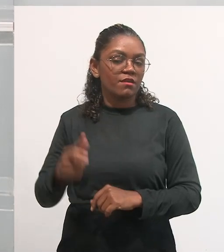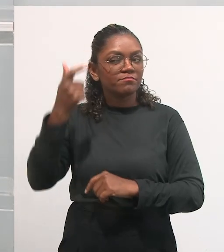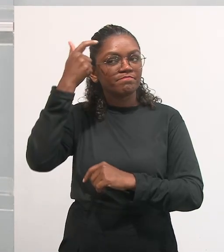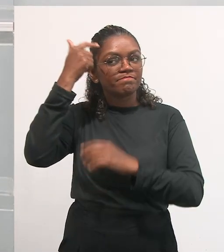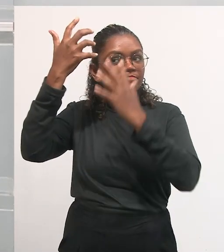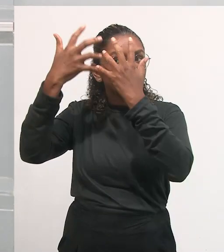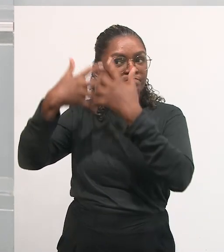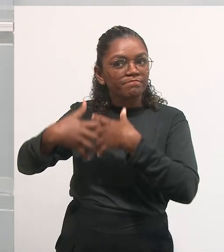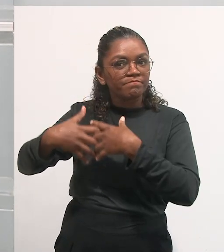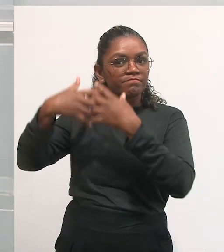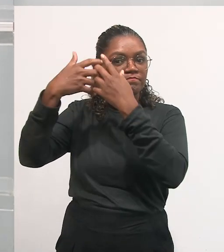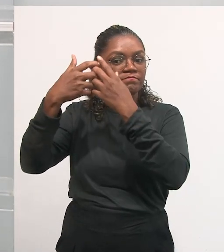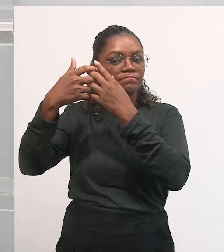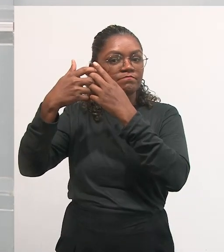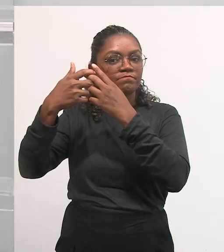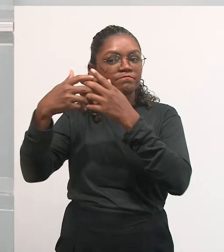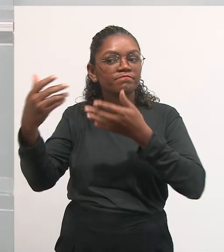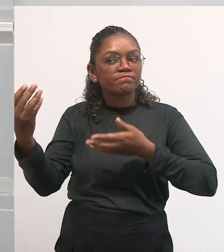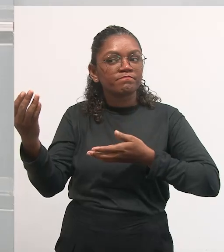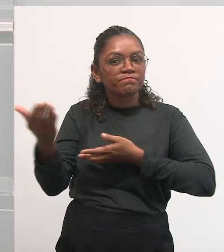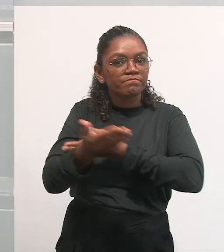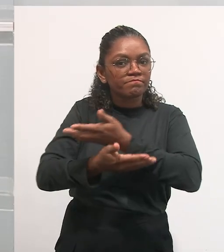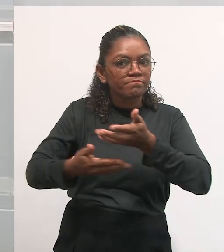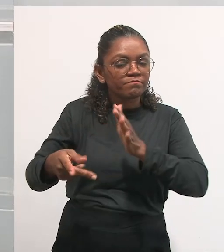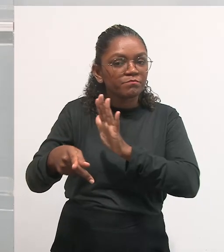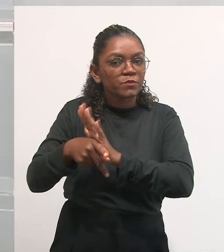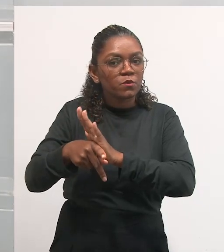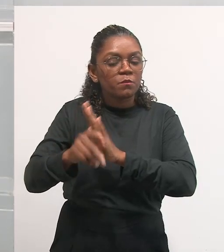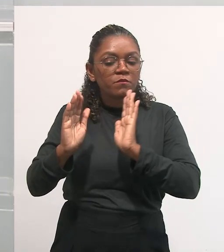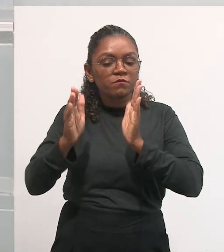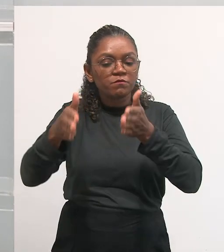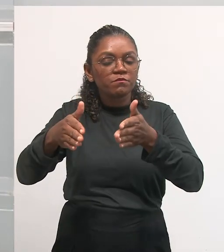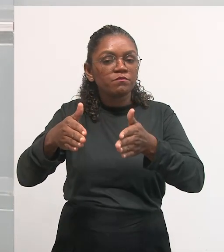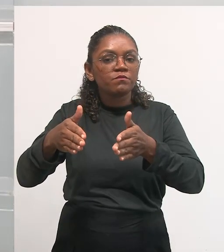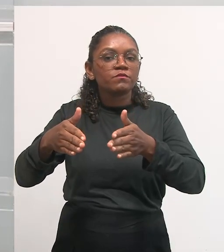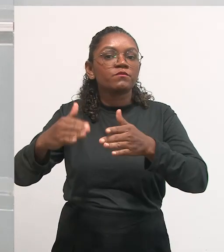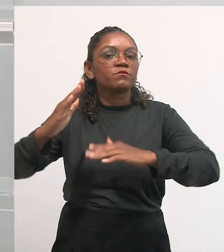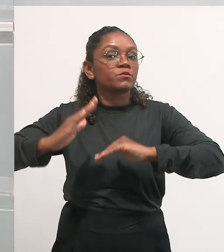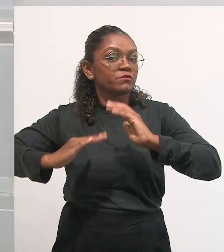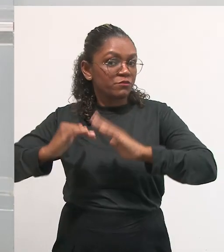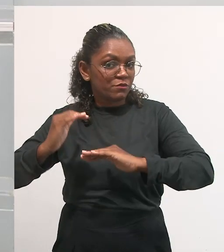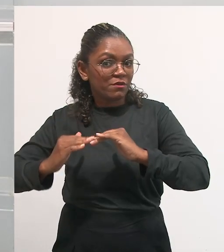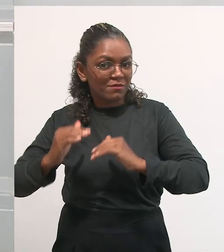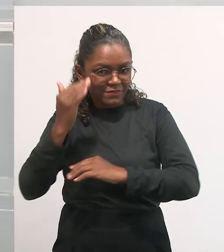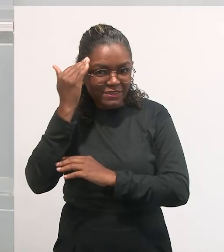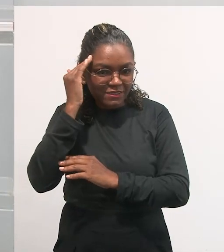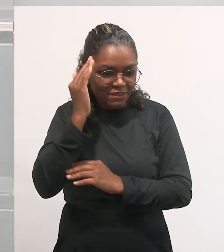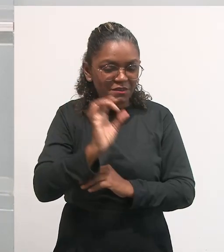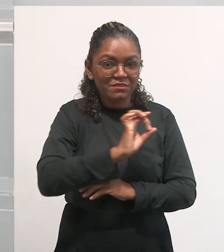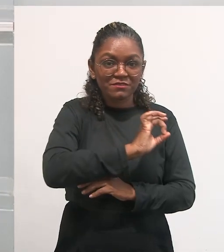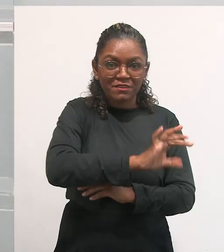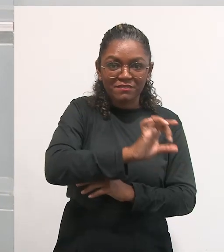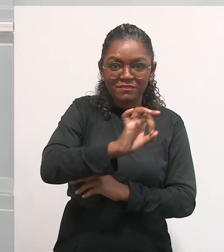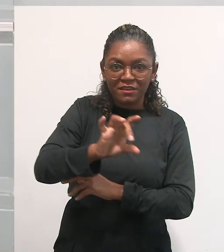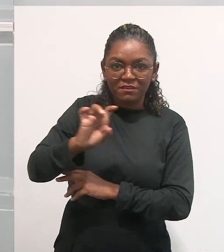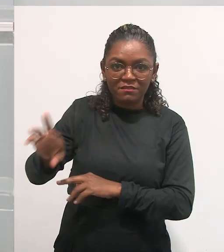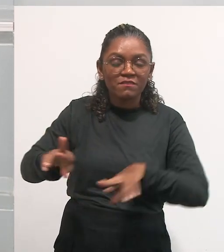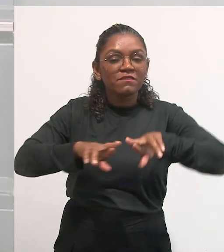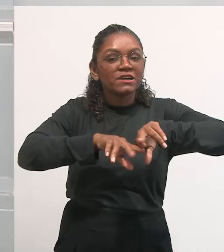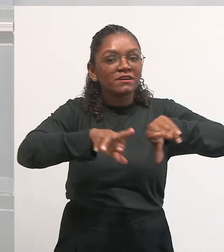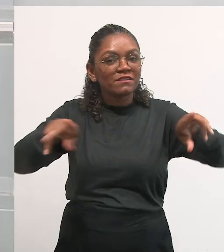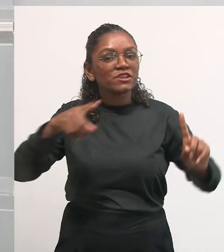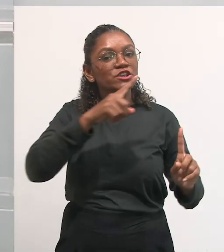aí talvez articulada com uma prática profissional então a depender da finalidade daquela da a depender da função daquela